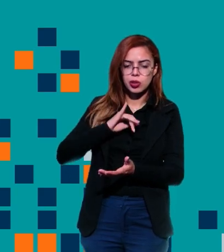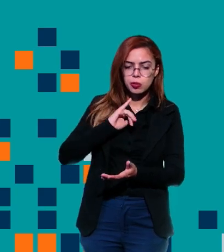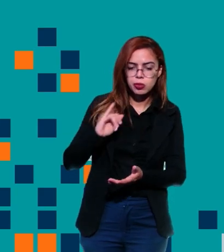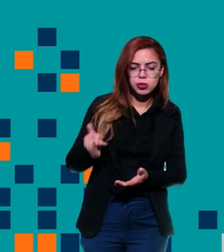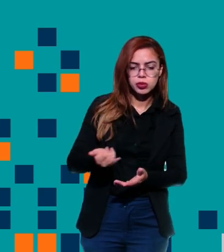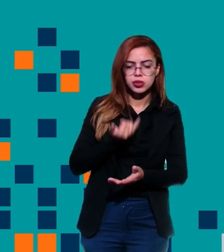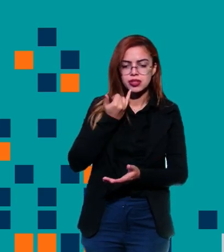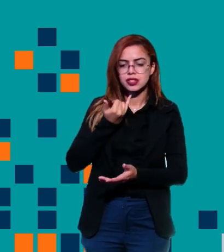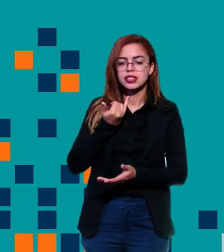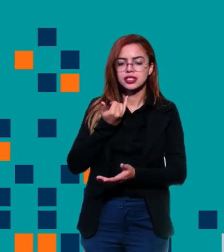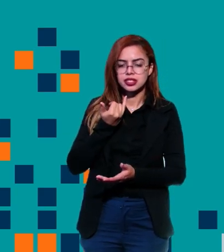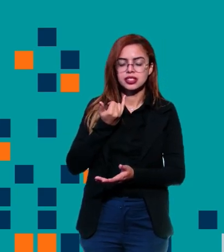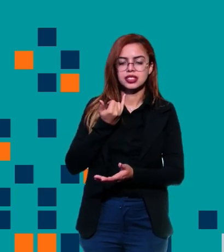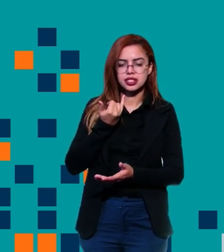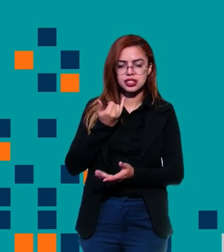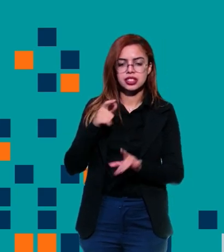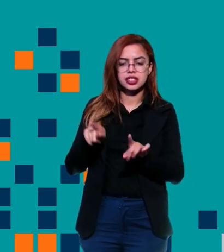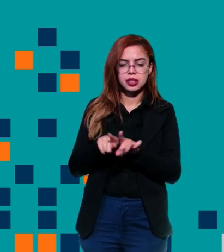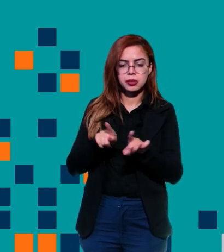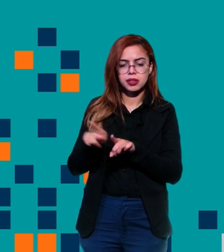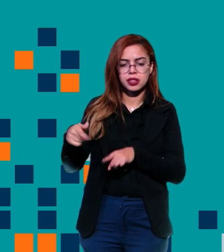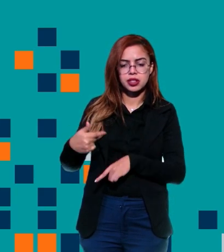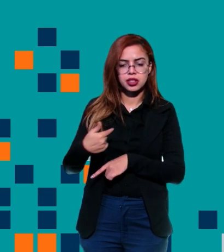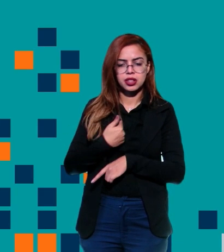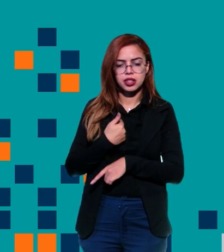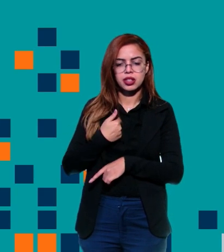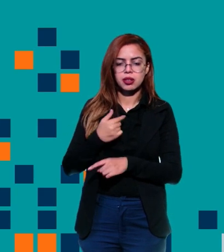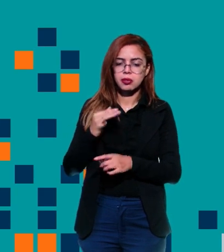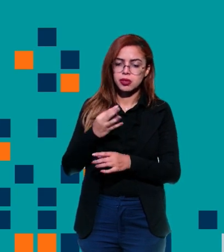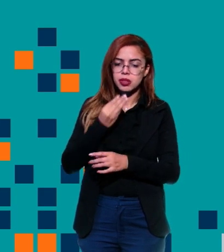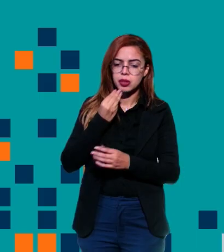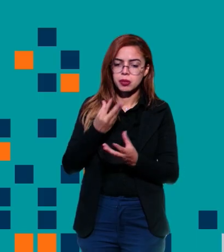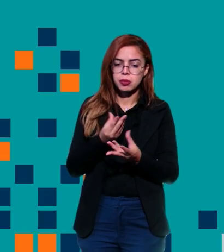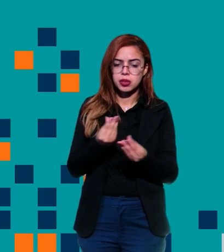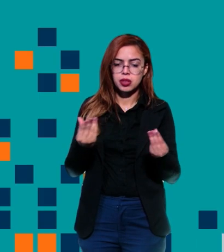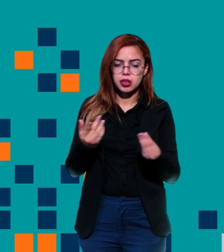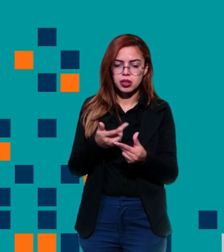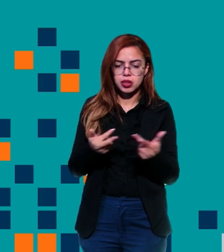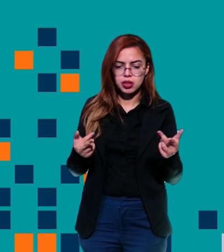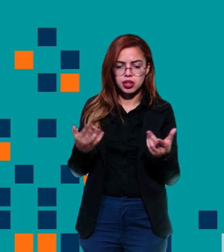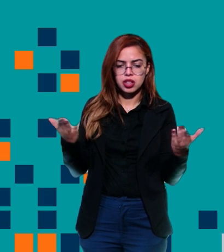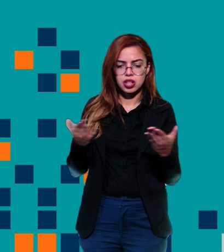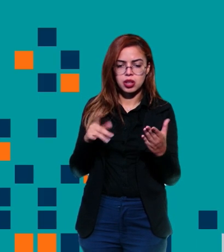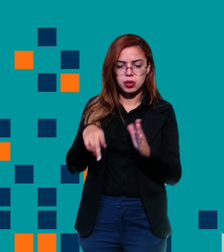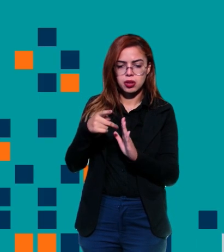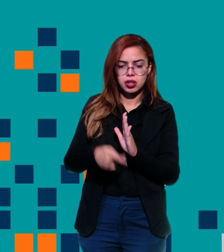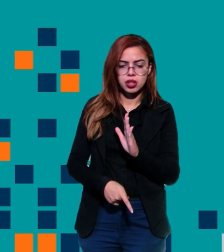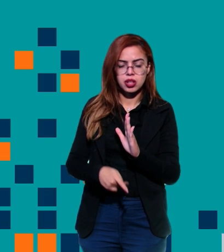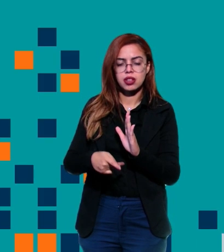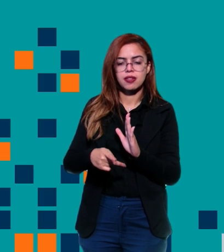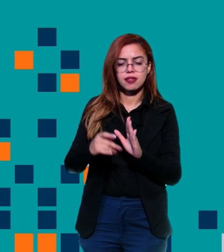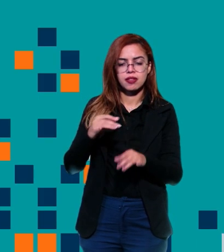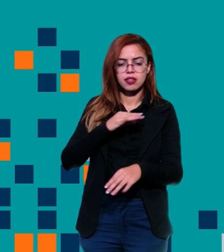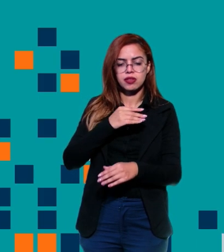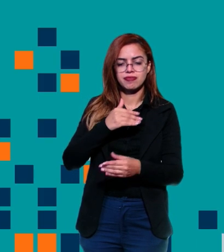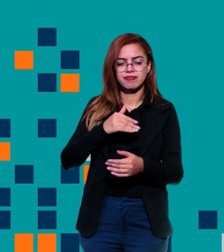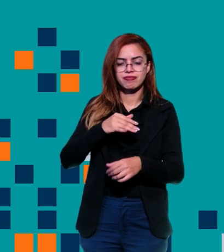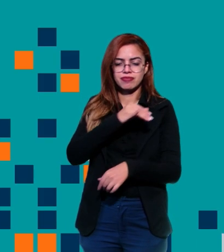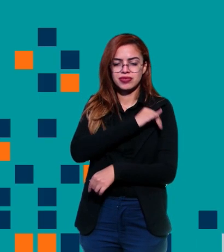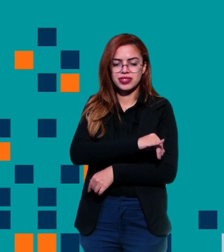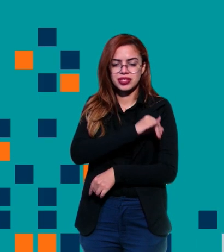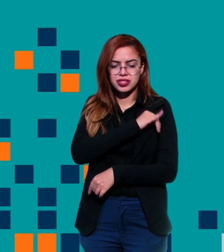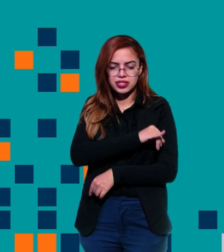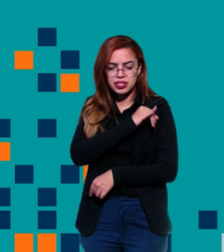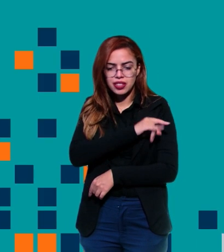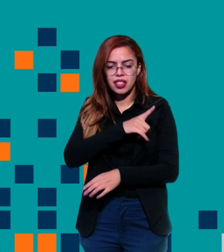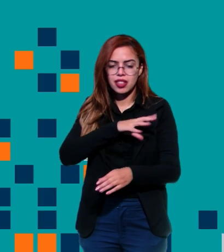maneira que a gente experimentou muita coisa, né? Então, esse é um projeto no Rio de Janeiro que tem uma implantação muito especial,